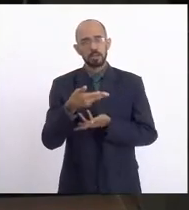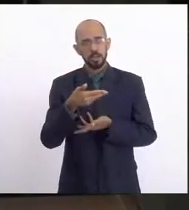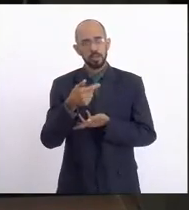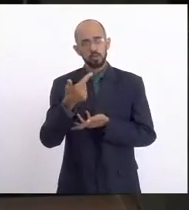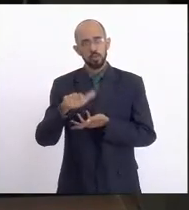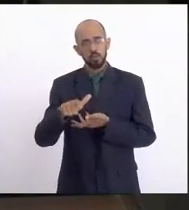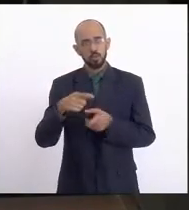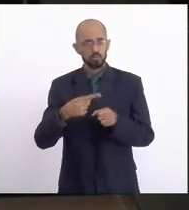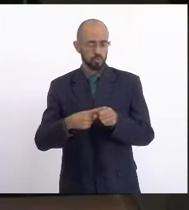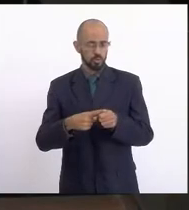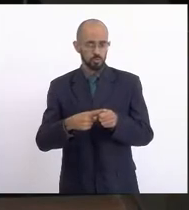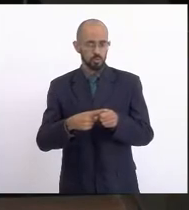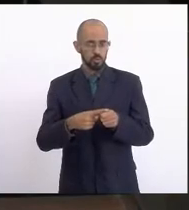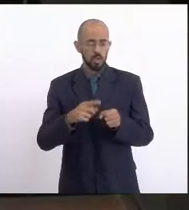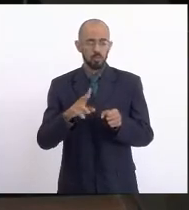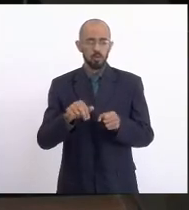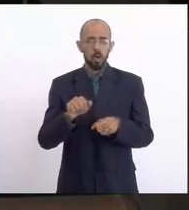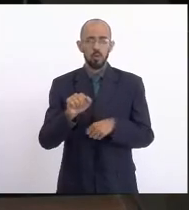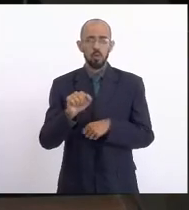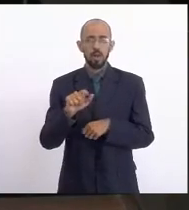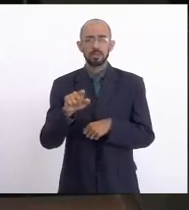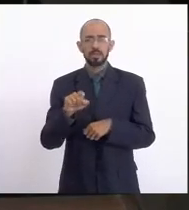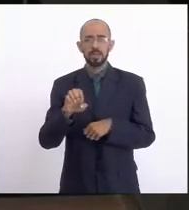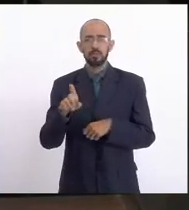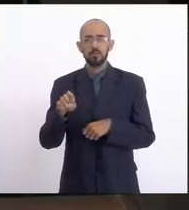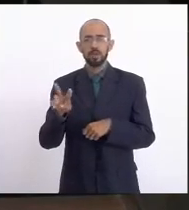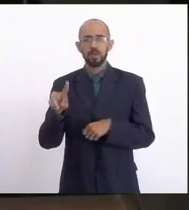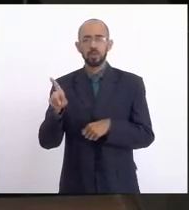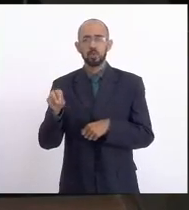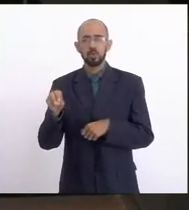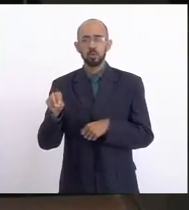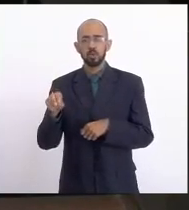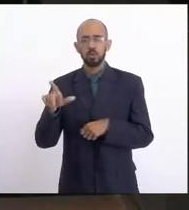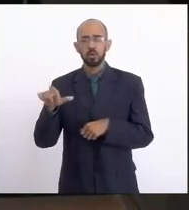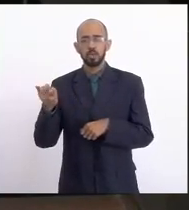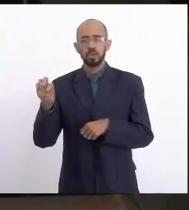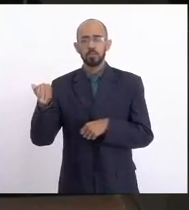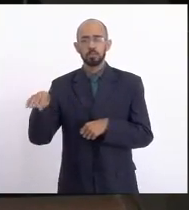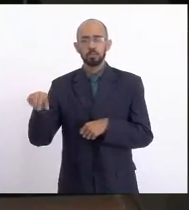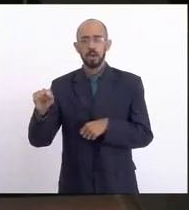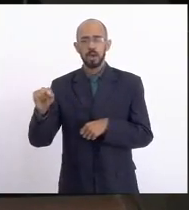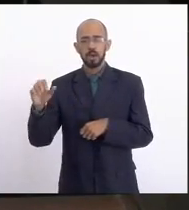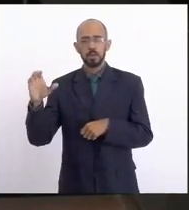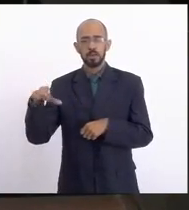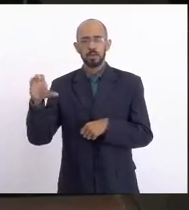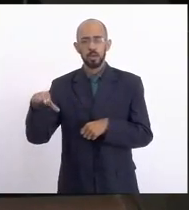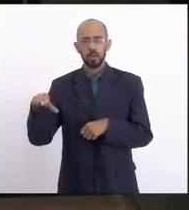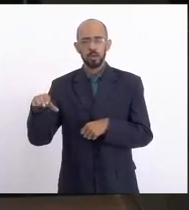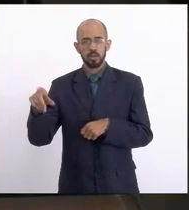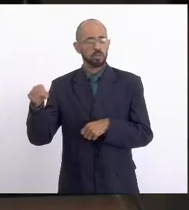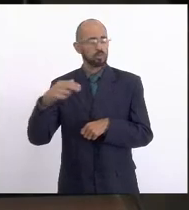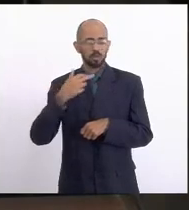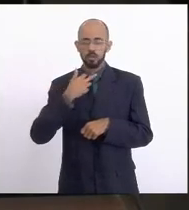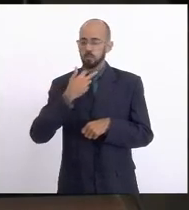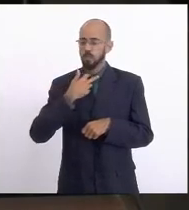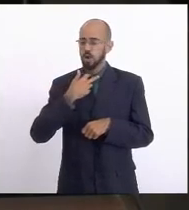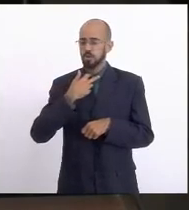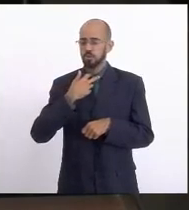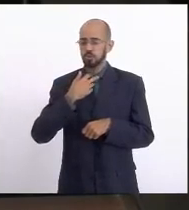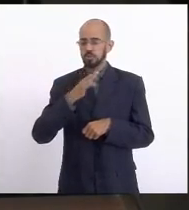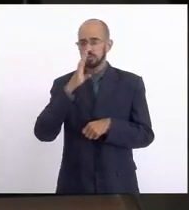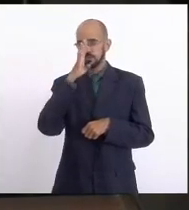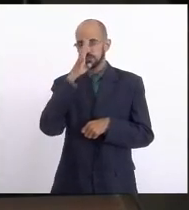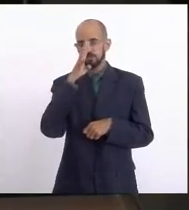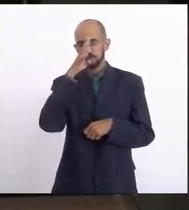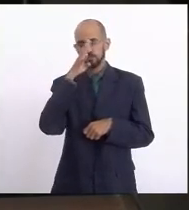Lima, em Niterói. Então, não é possível, de uma hora para outra, sem nenhum debate, sem participação dos entes que integram o Sistema